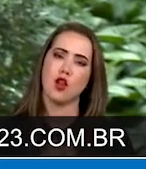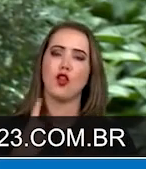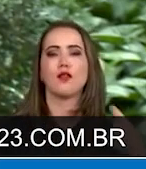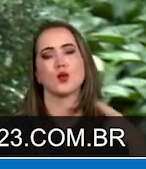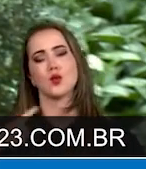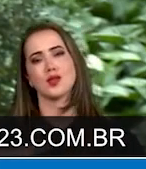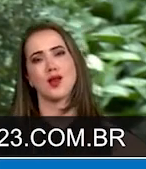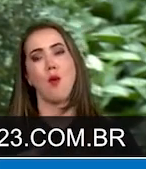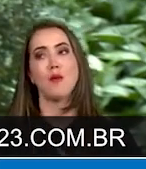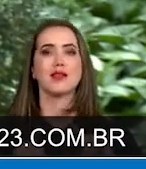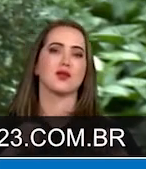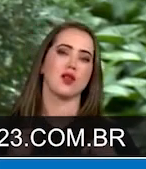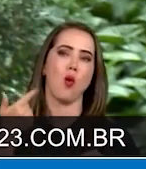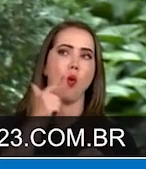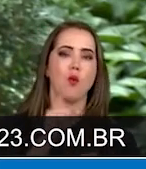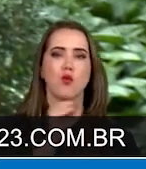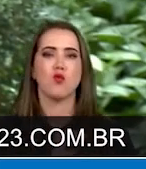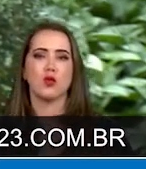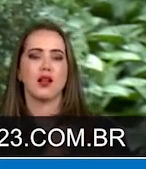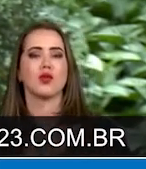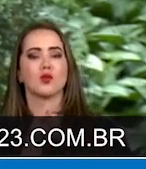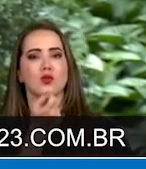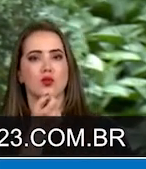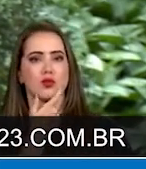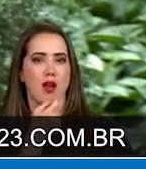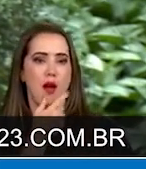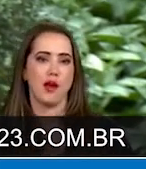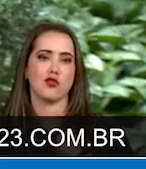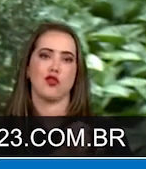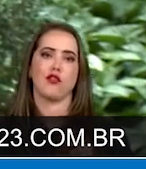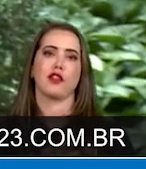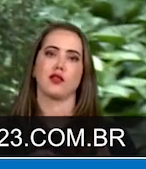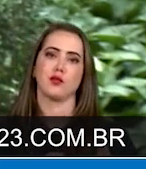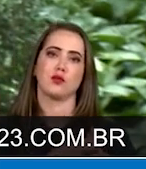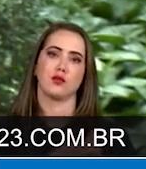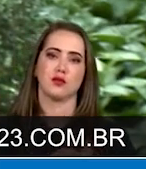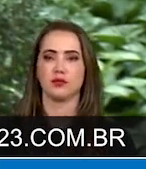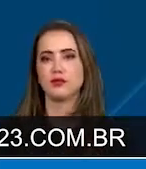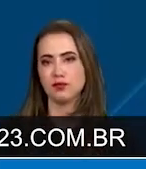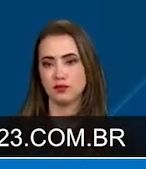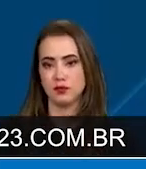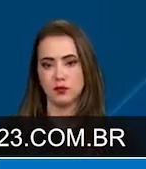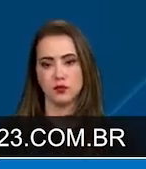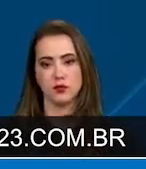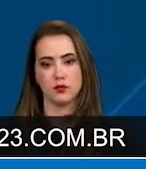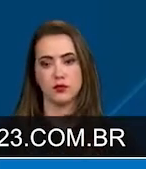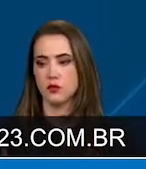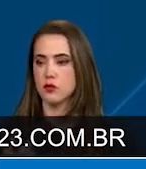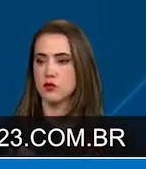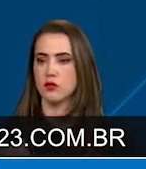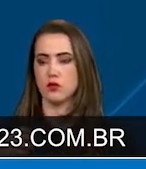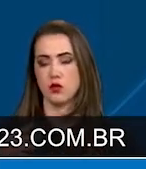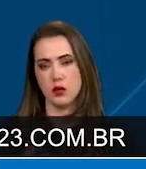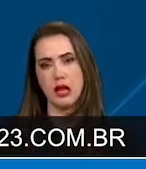disputa para definir o alcance da política pública de distribuição de remédios pelo SUS. De 2014 para cá, a gente